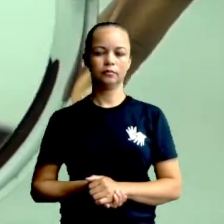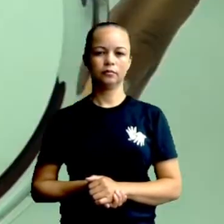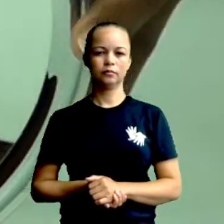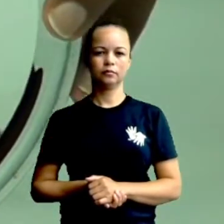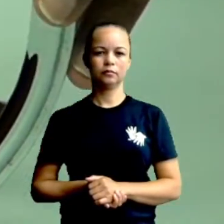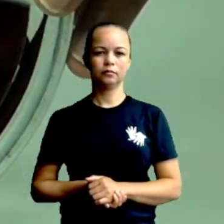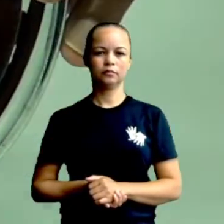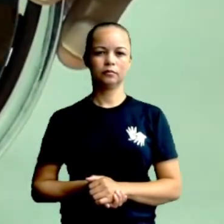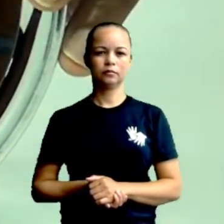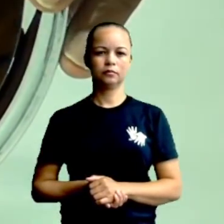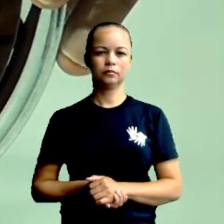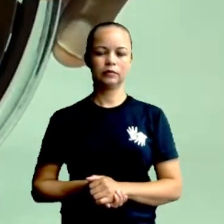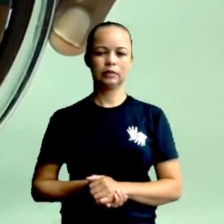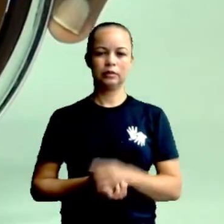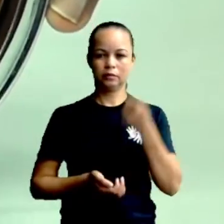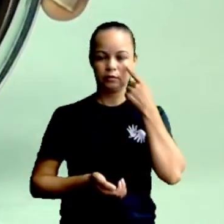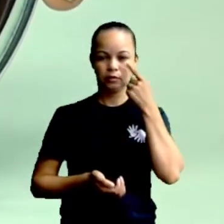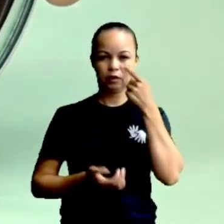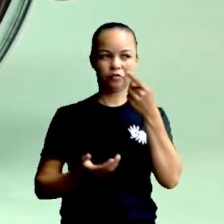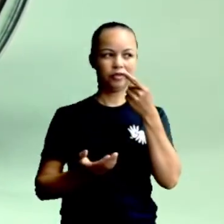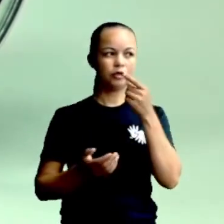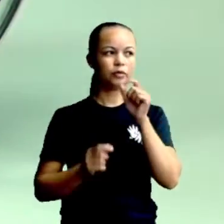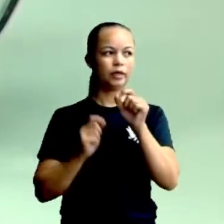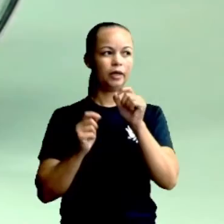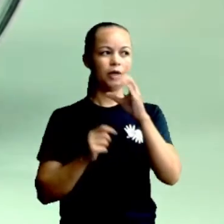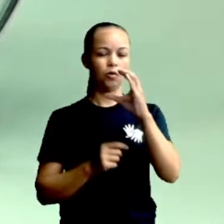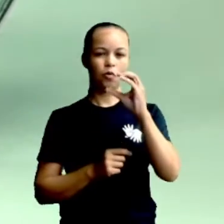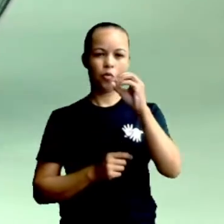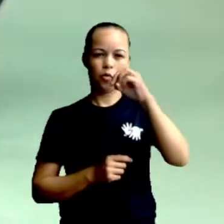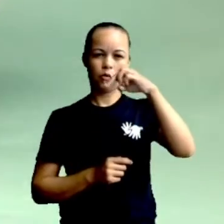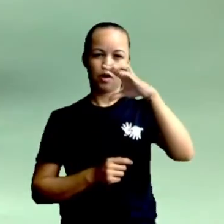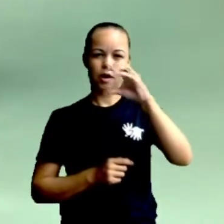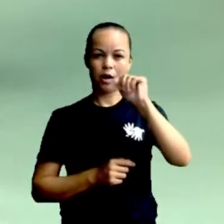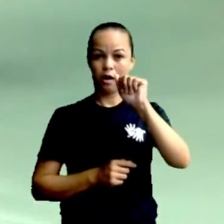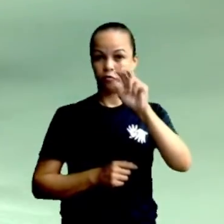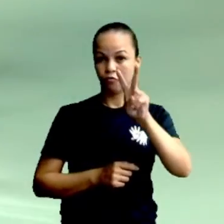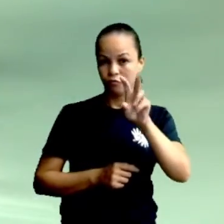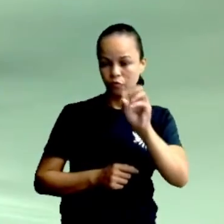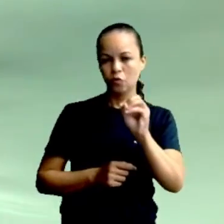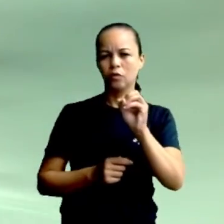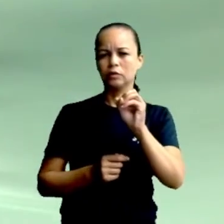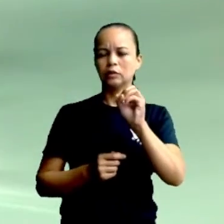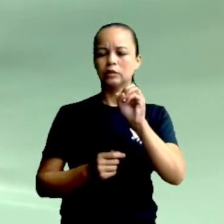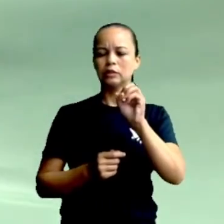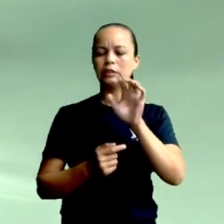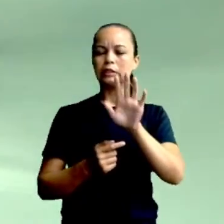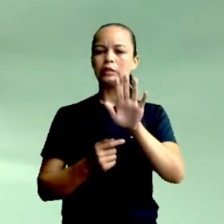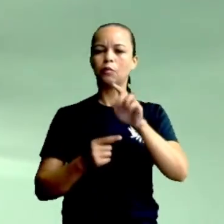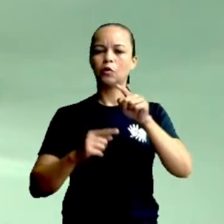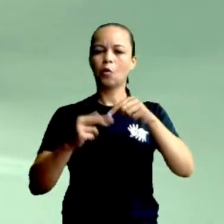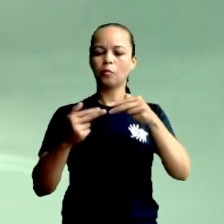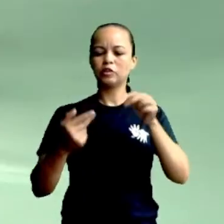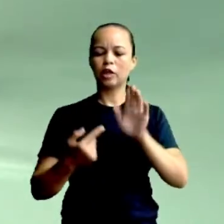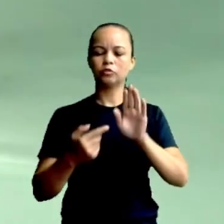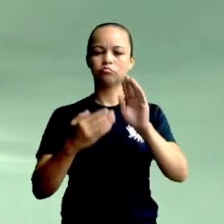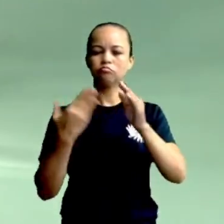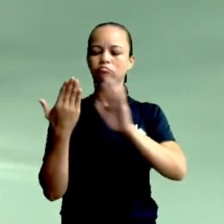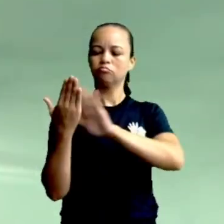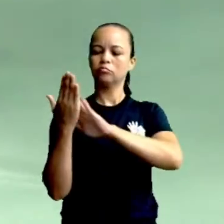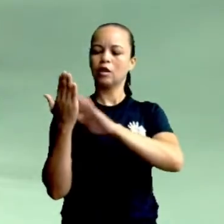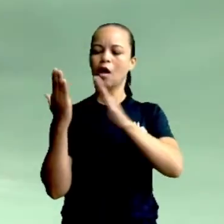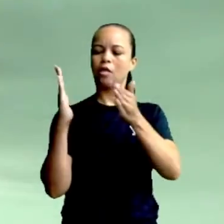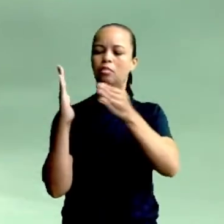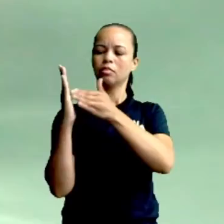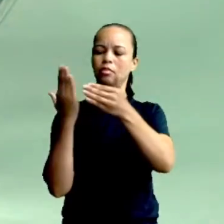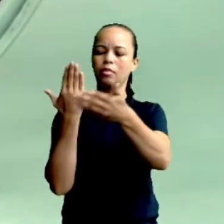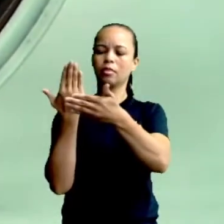vendo que eu tenho aqui um espelho côncavo? Ó, vou estar vendo aqui, ó. Se eu colocar um objeto aqui na frente, dependendo, ele vai ter